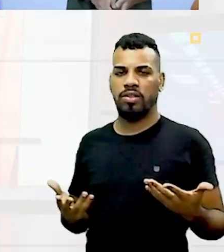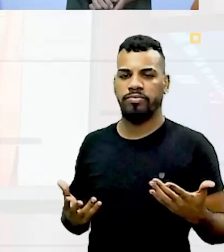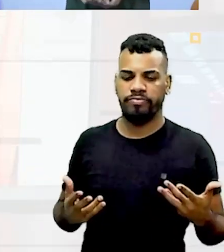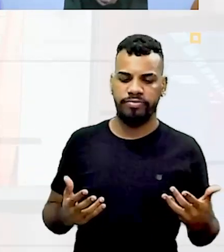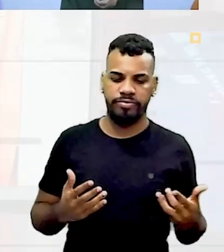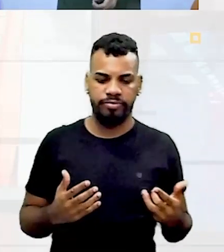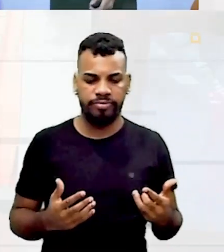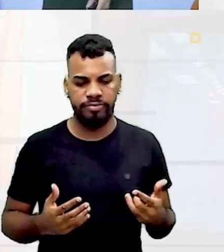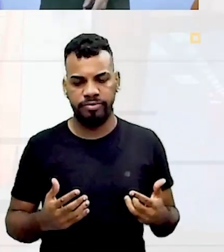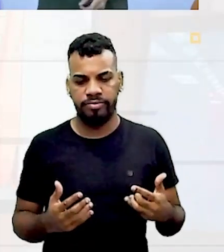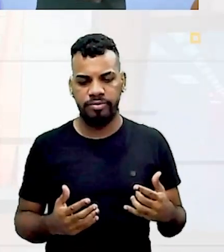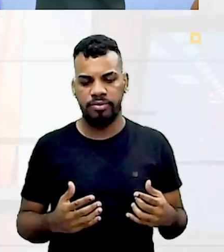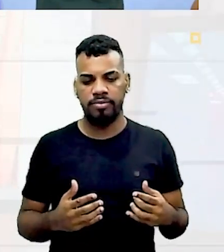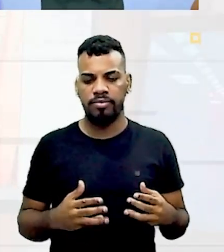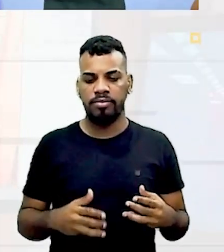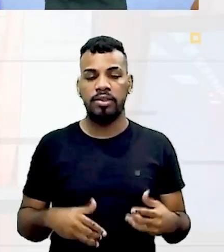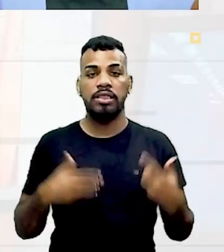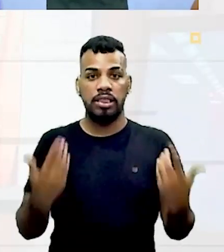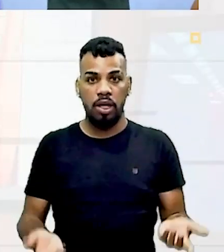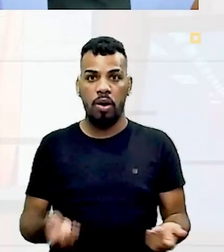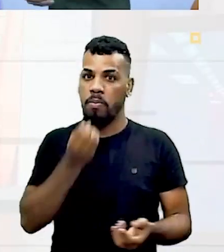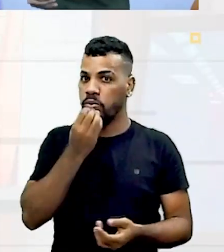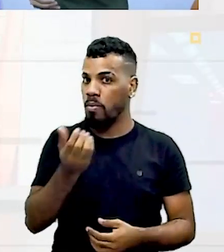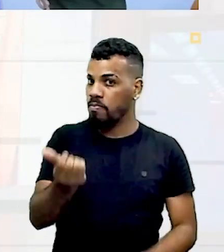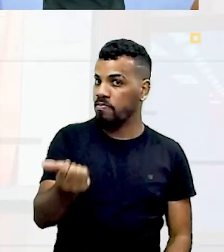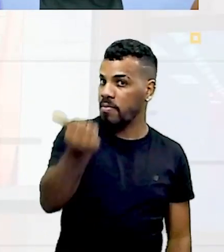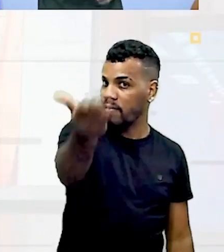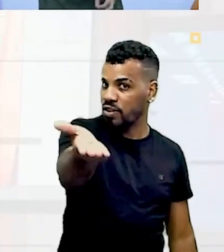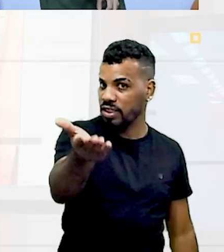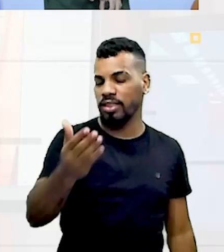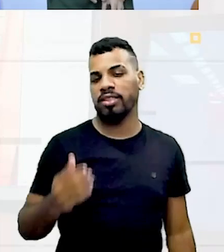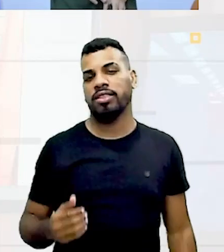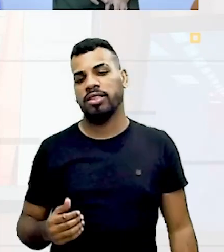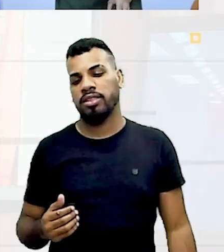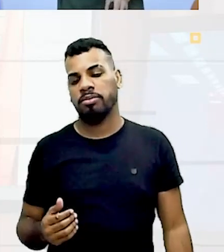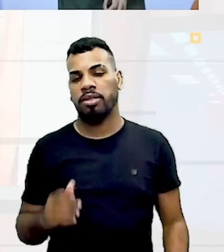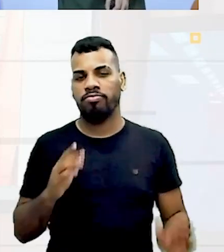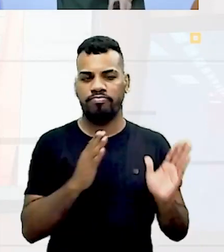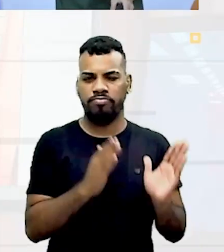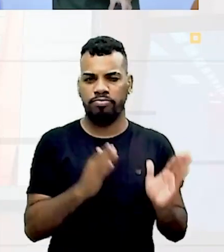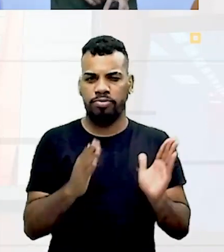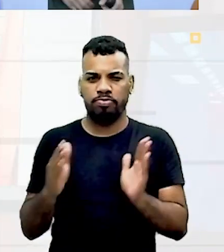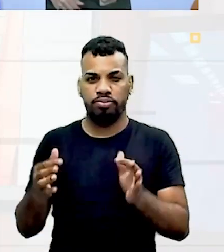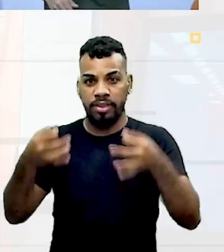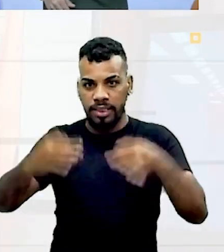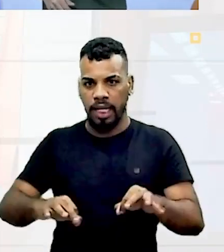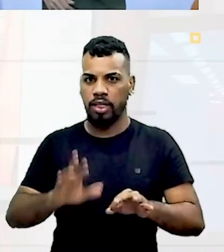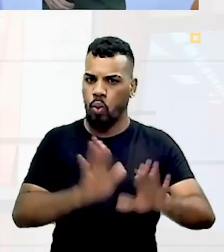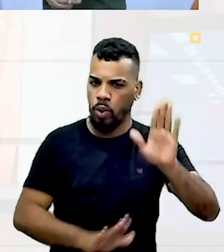feliz. Então é algo bom para você implementar, mas na medida certa, sempre tomando cuidado.